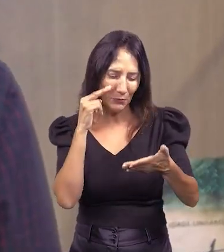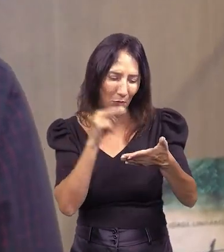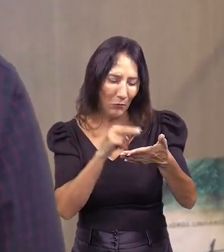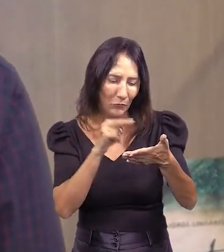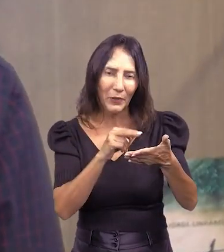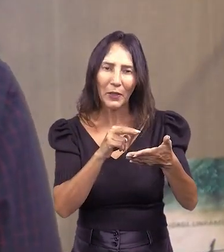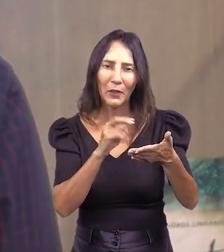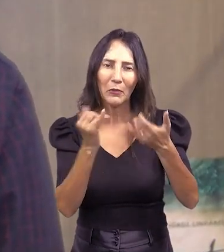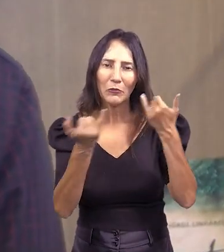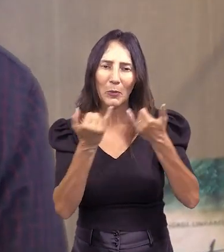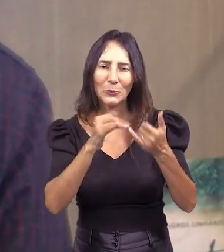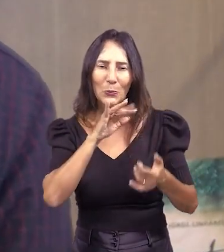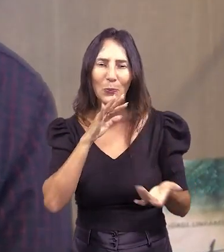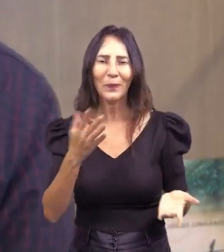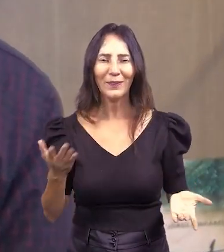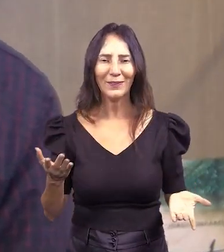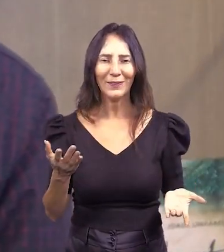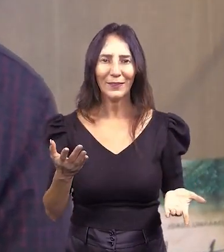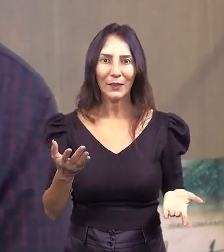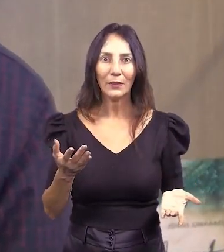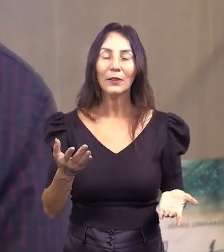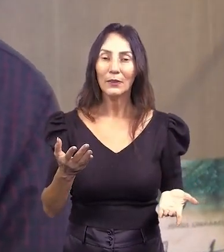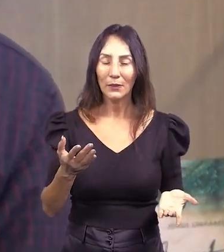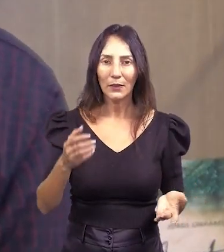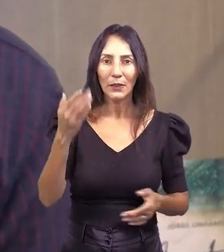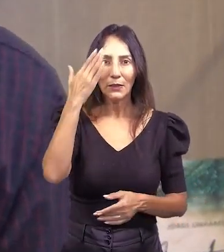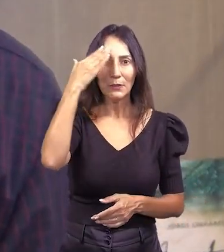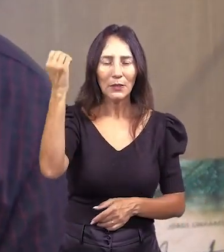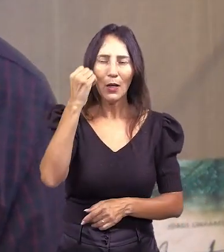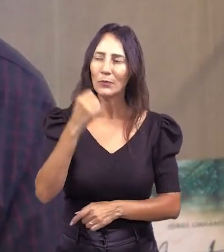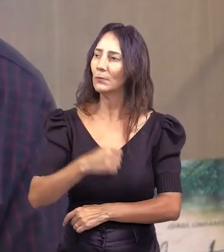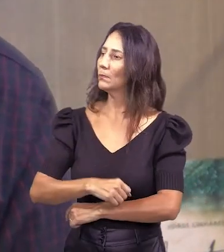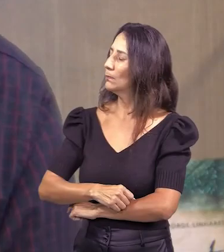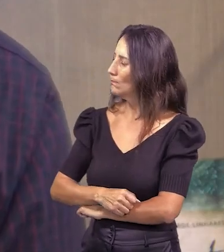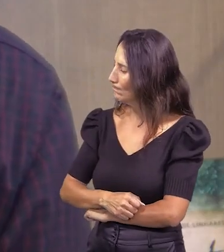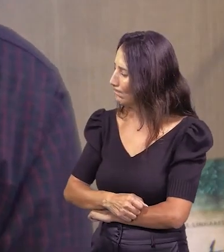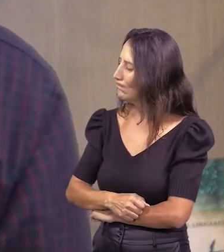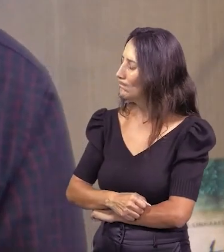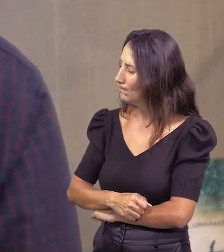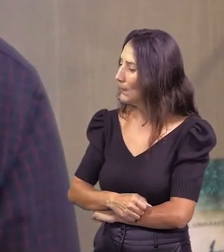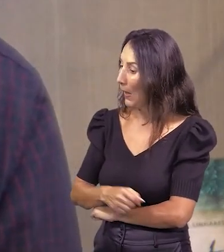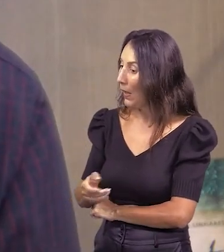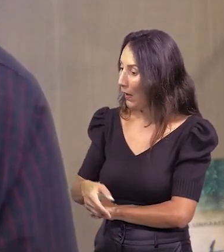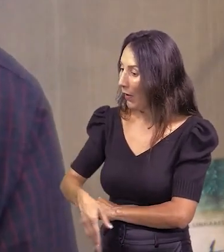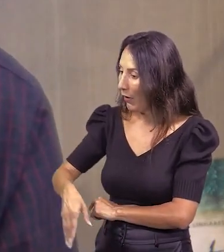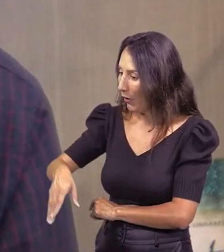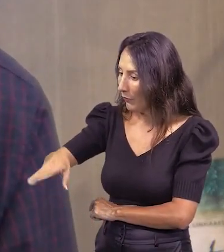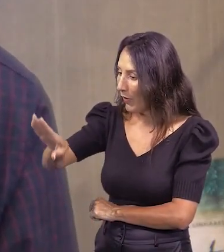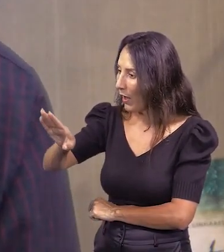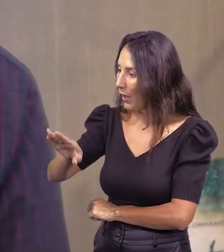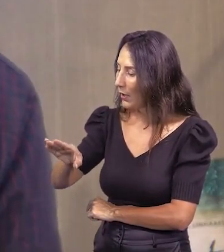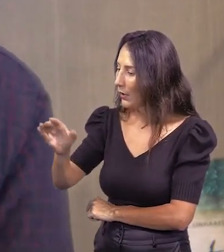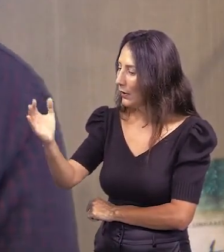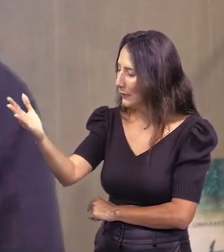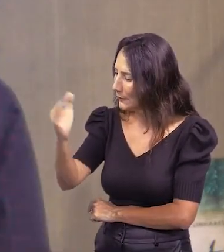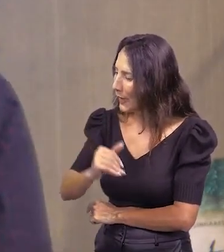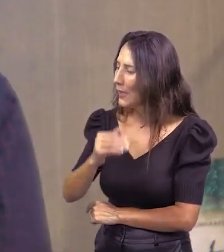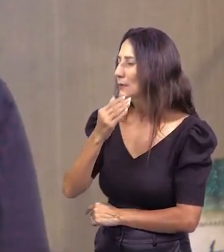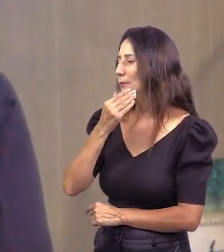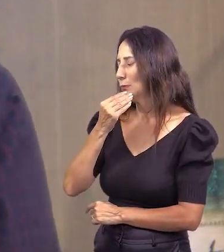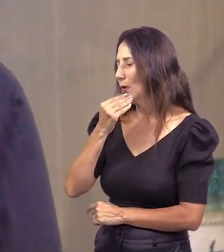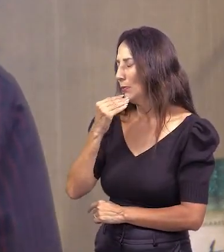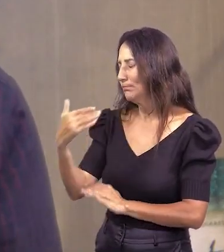ruins, tá vendo? Olha, disse Saul aos seus servos: buscai-me, pois, um homem que